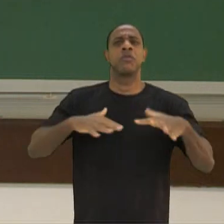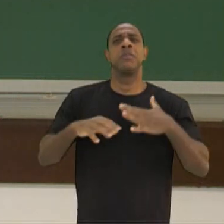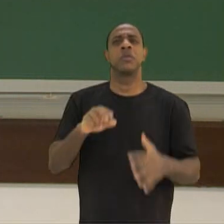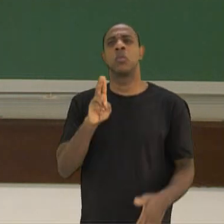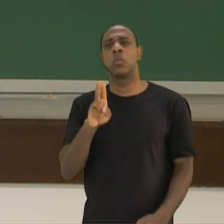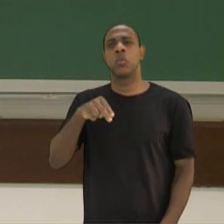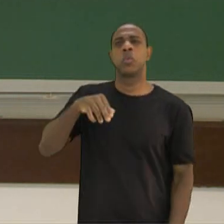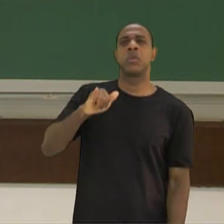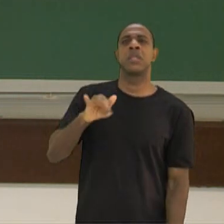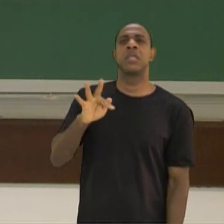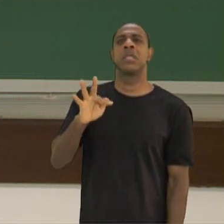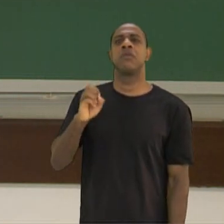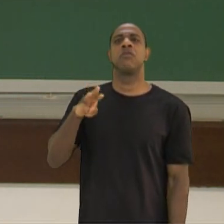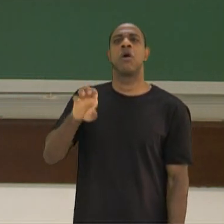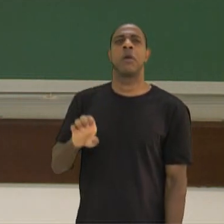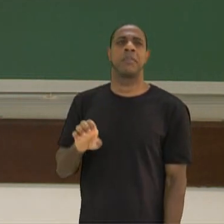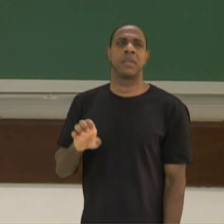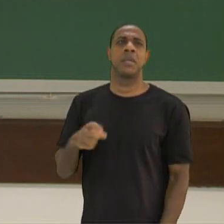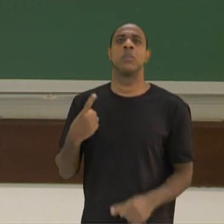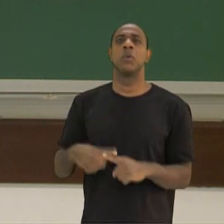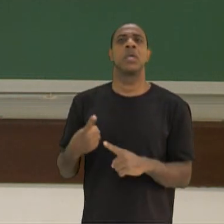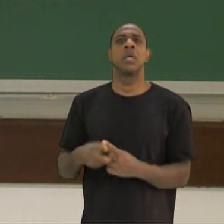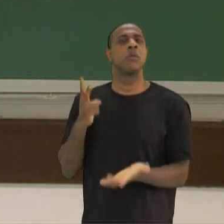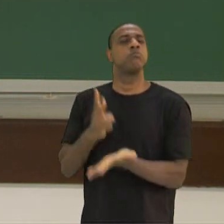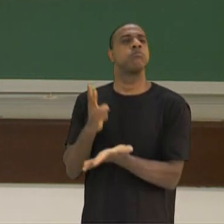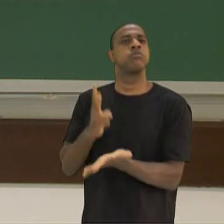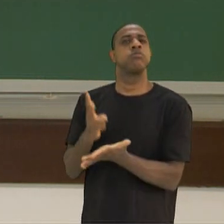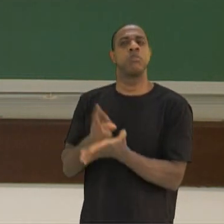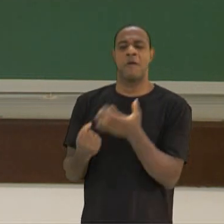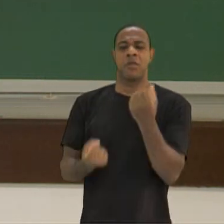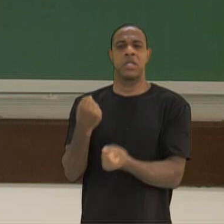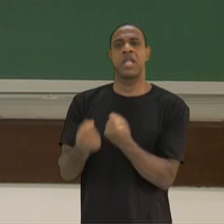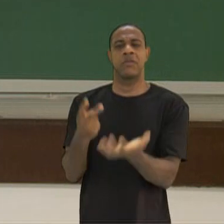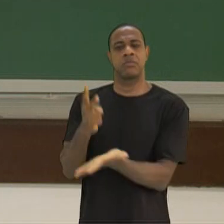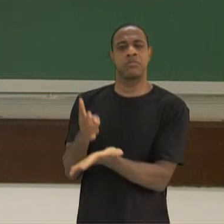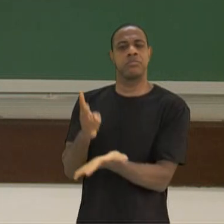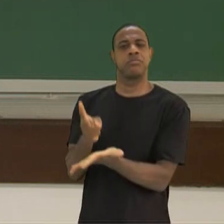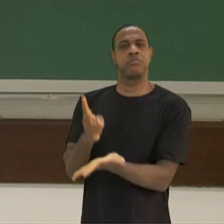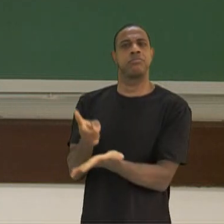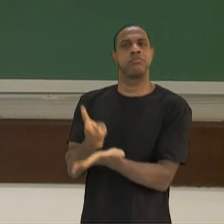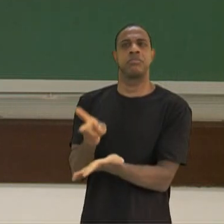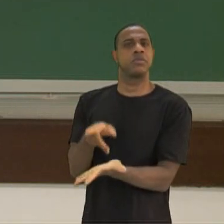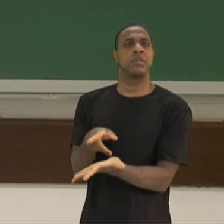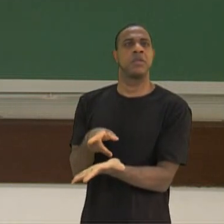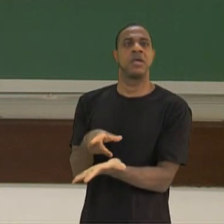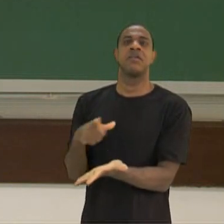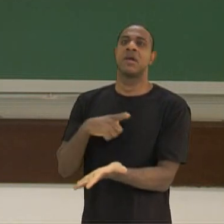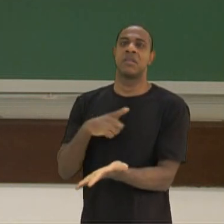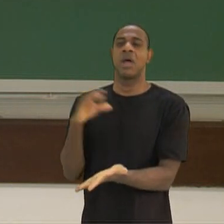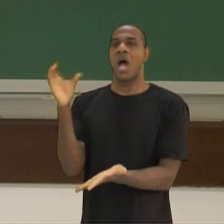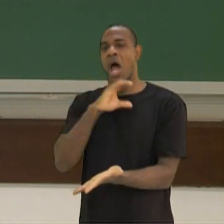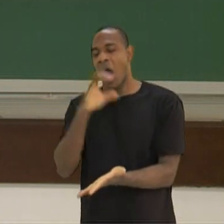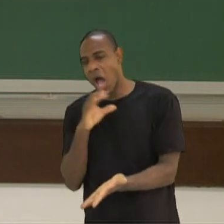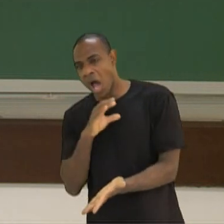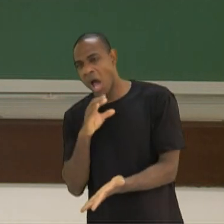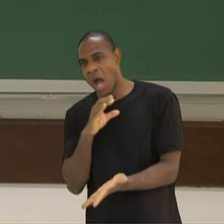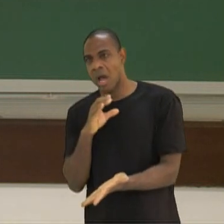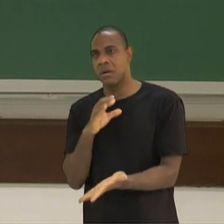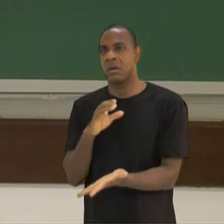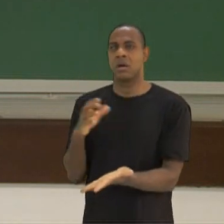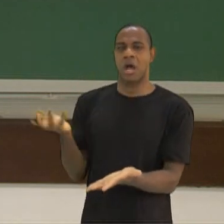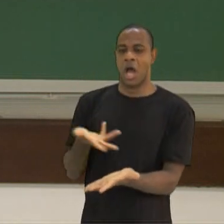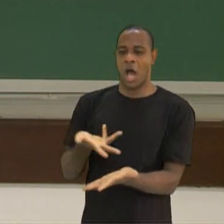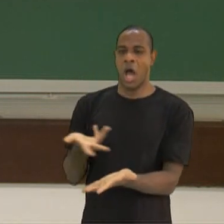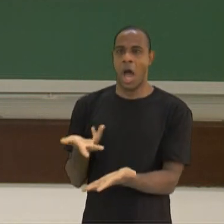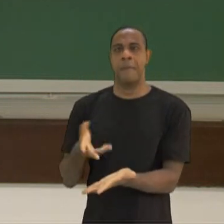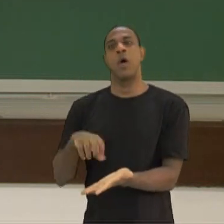uniforme? Porque ele não consegue manter uma velocidade constante. Vai ter momentos em que o carro vai estar com maior aceleração, né,